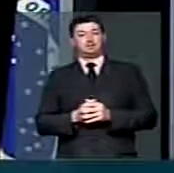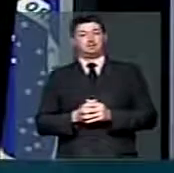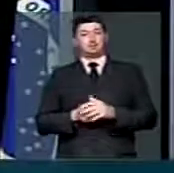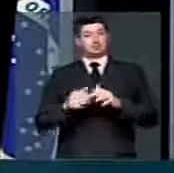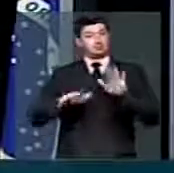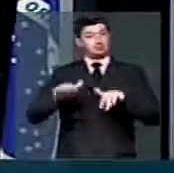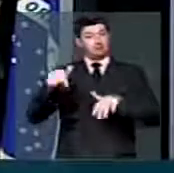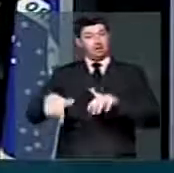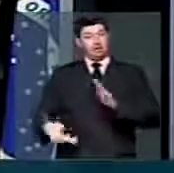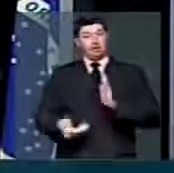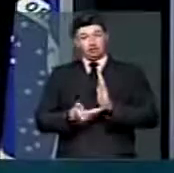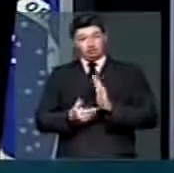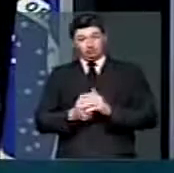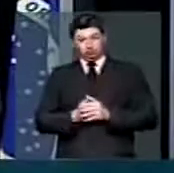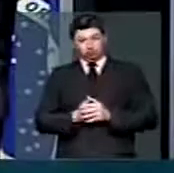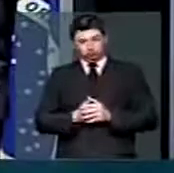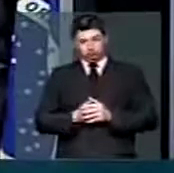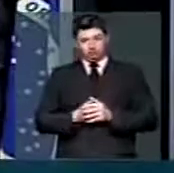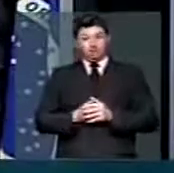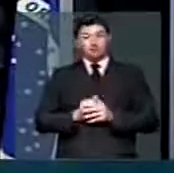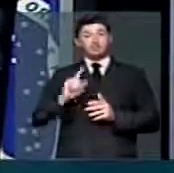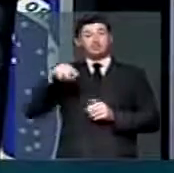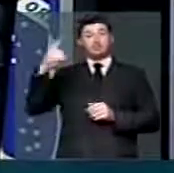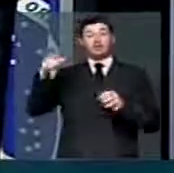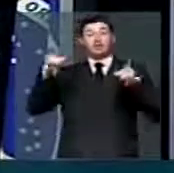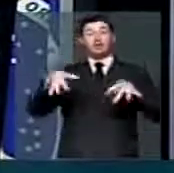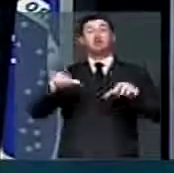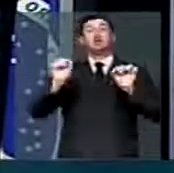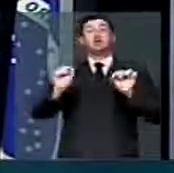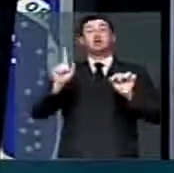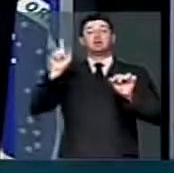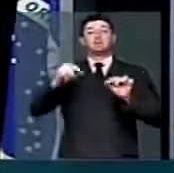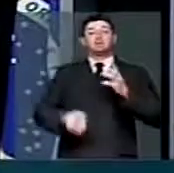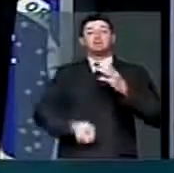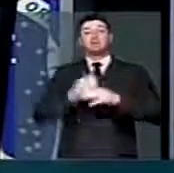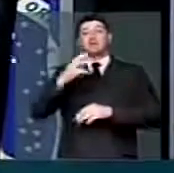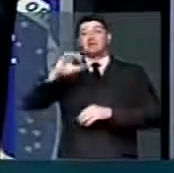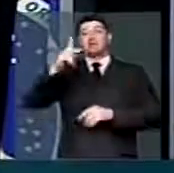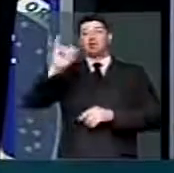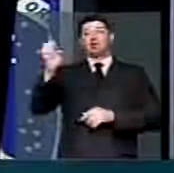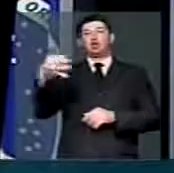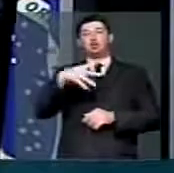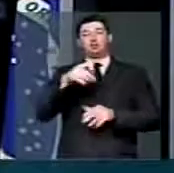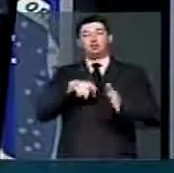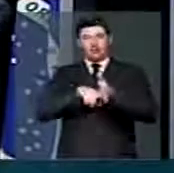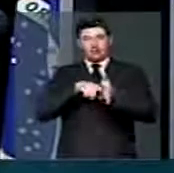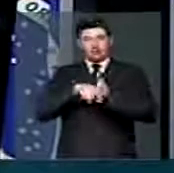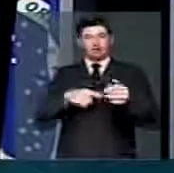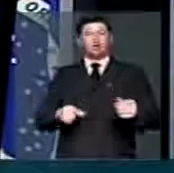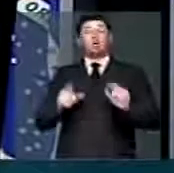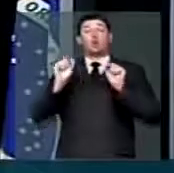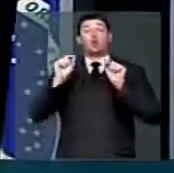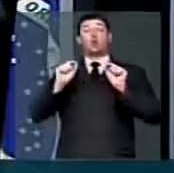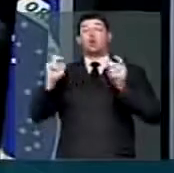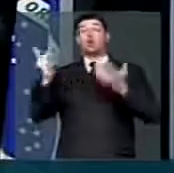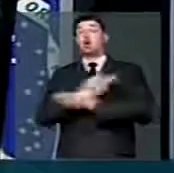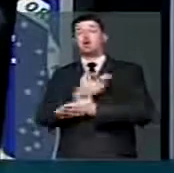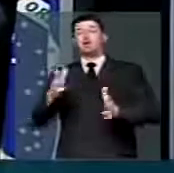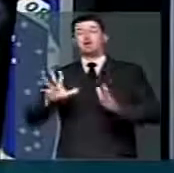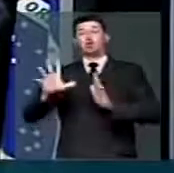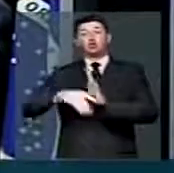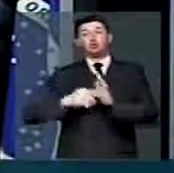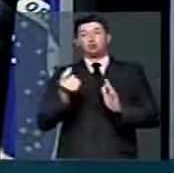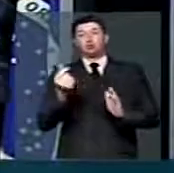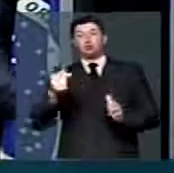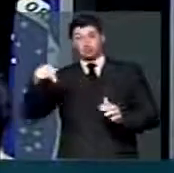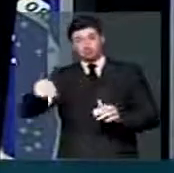esta casa, depois da Copa, fique somente com a herança de criar uma nova CPI para investigar o que foi que houve de